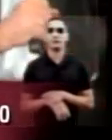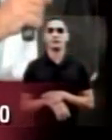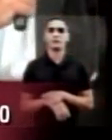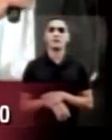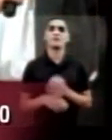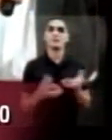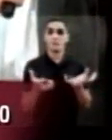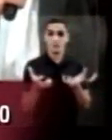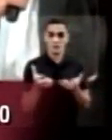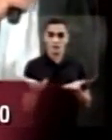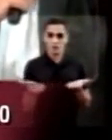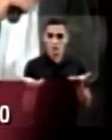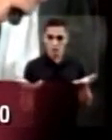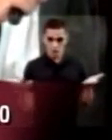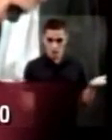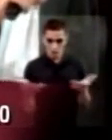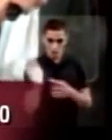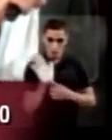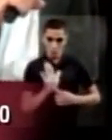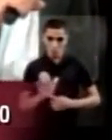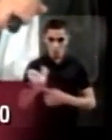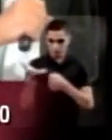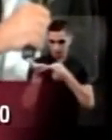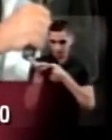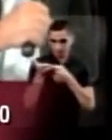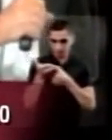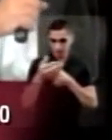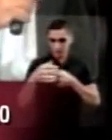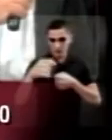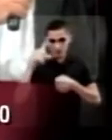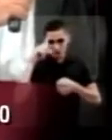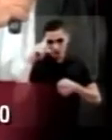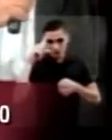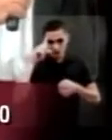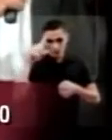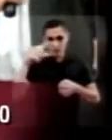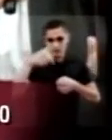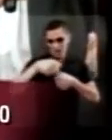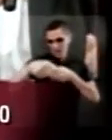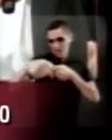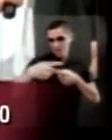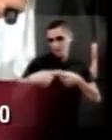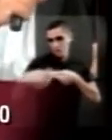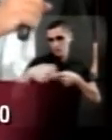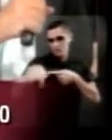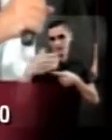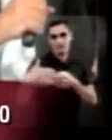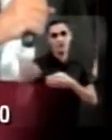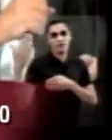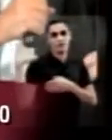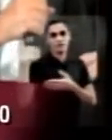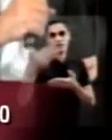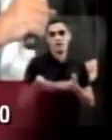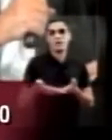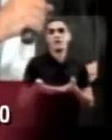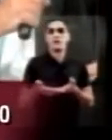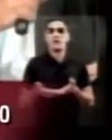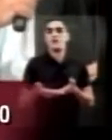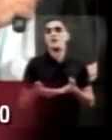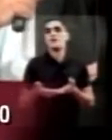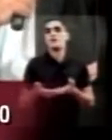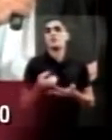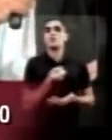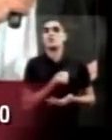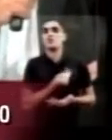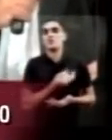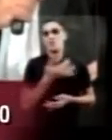Queria agora mostrar a média móvel dos casos graves e de óbitos de Covid.